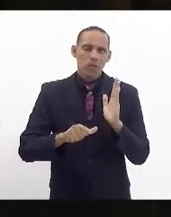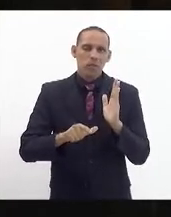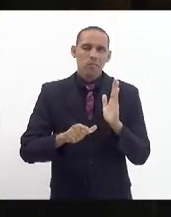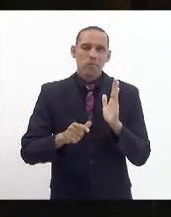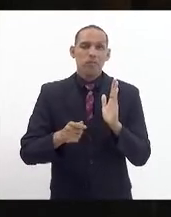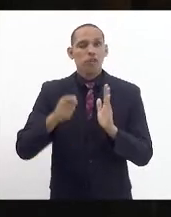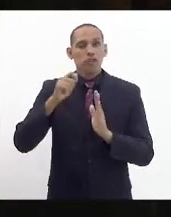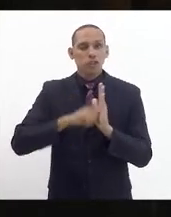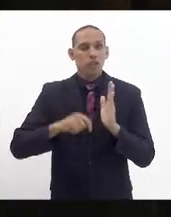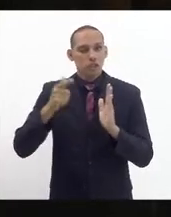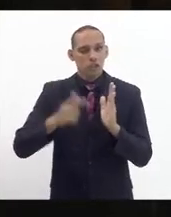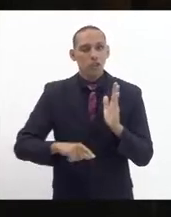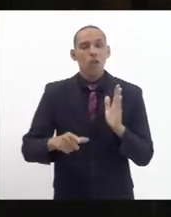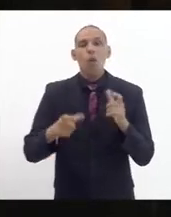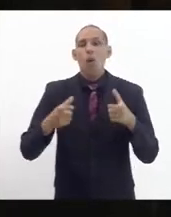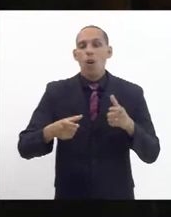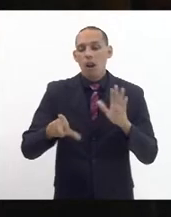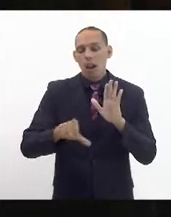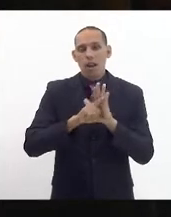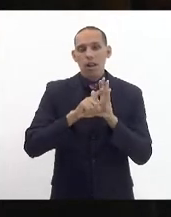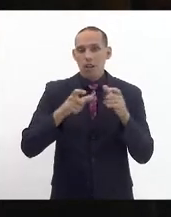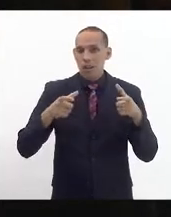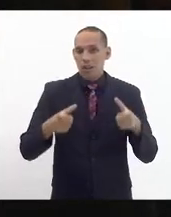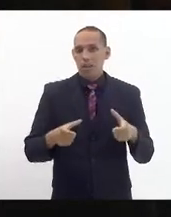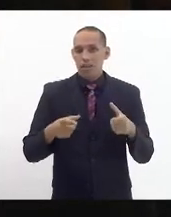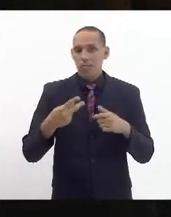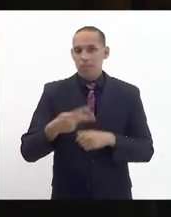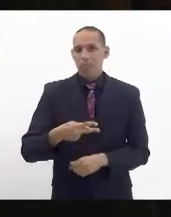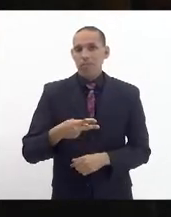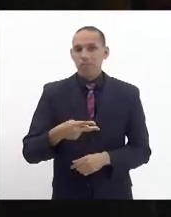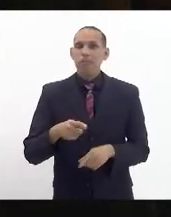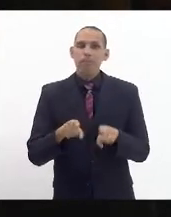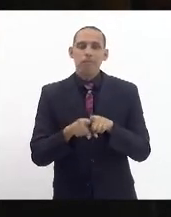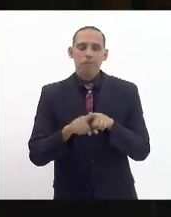reinscrito, né, na lei local. E é importante também